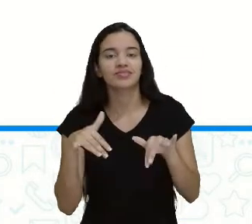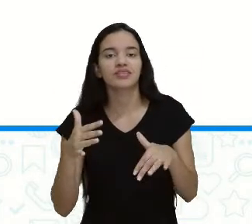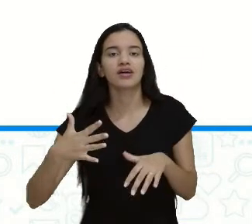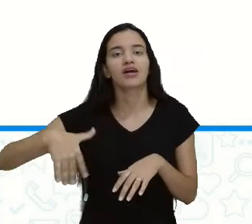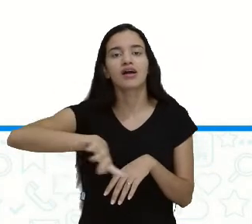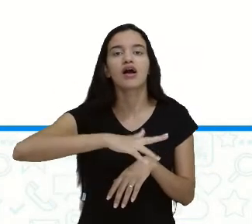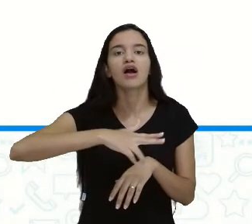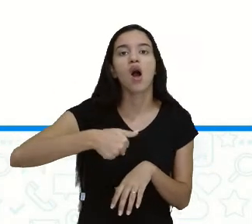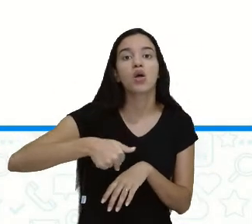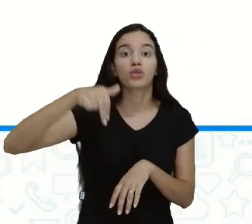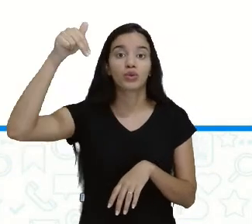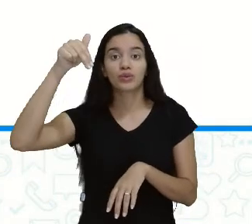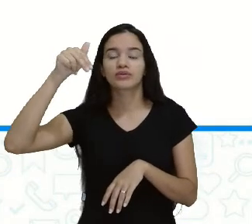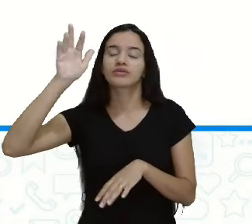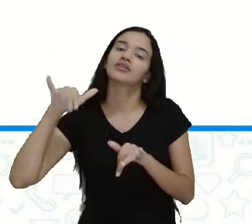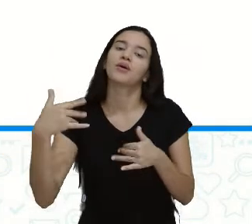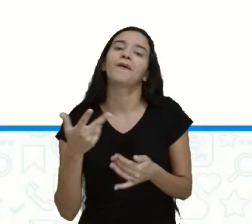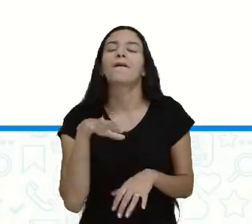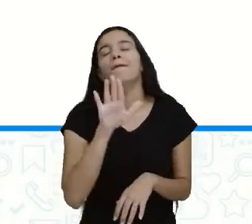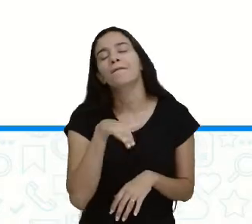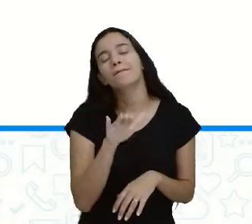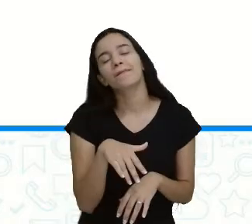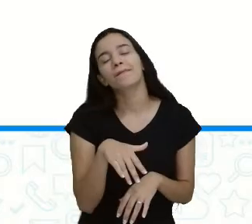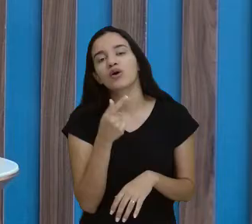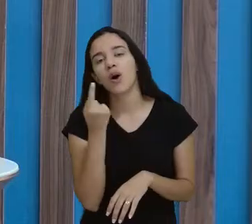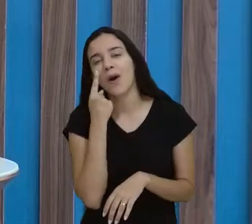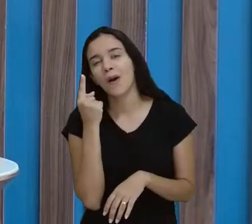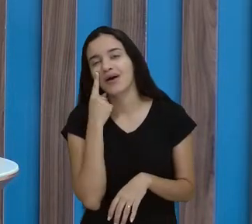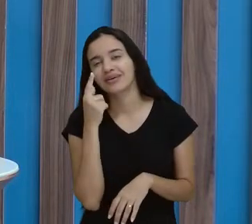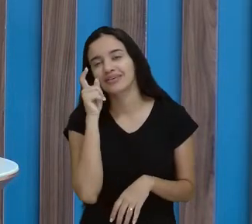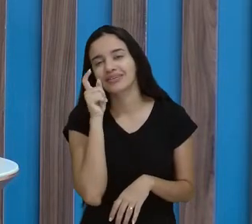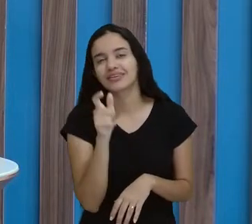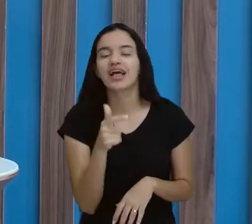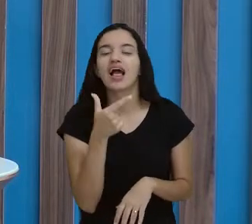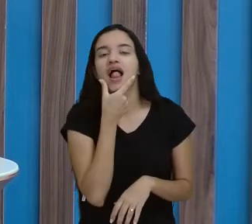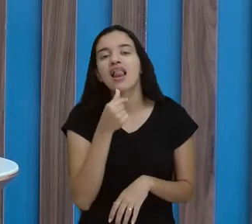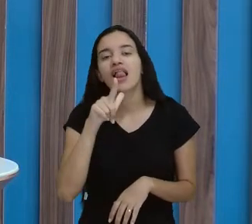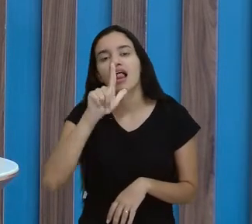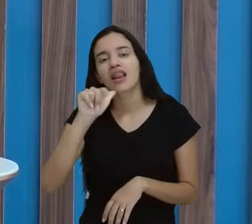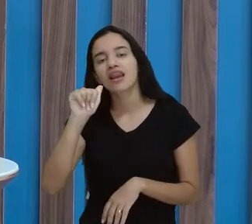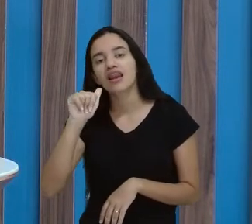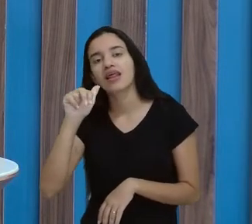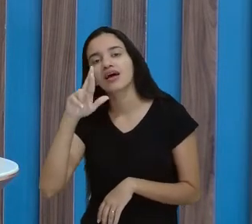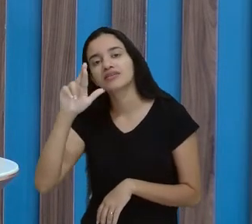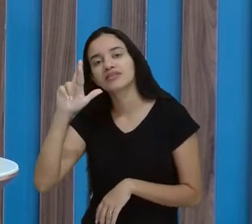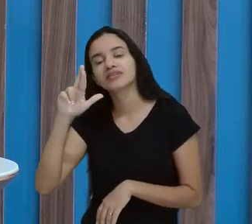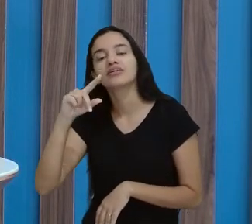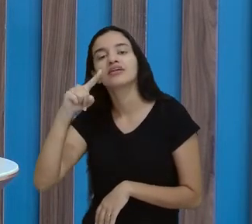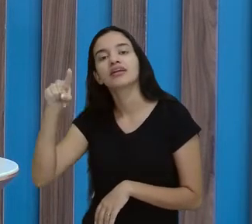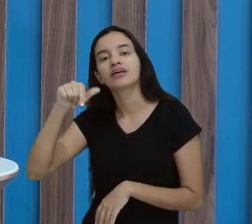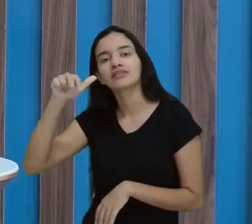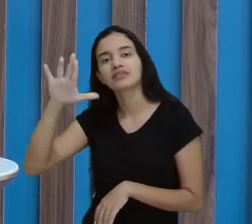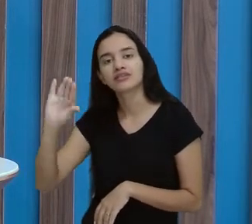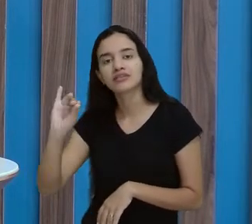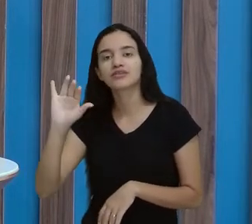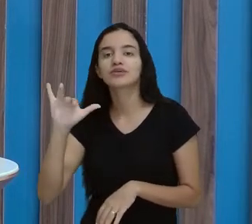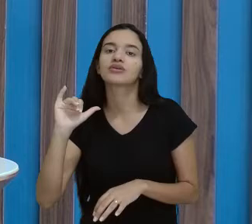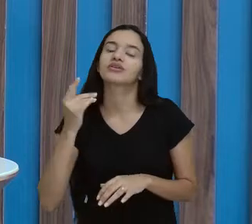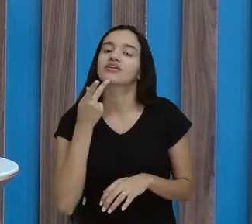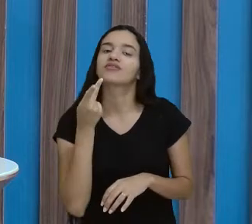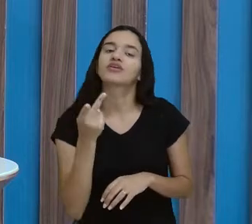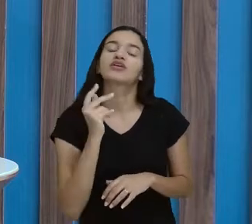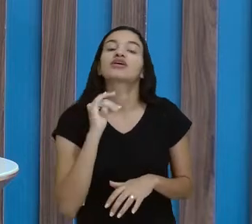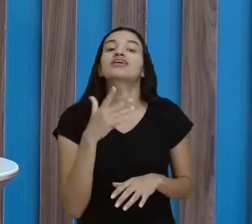região Nordeste. Professora Sandra, fala aí, olha que interessante. Lázaro está dizendo que a tia dele também modifica o